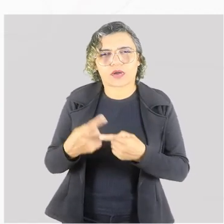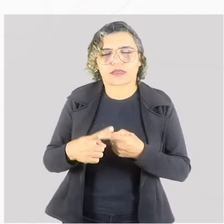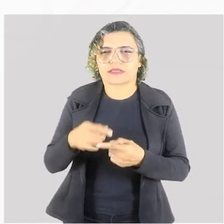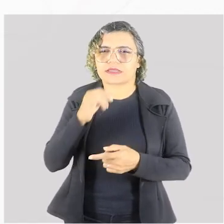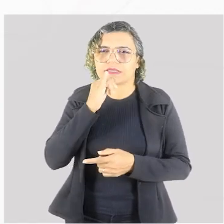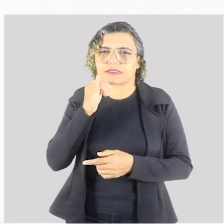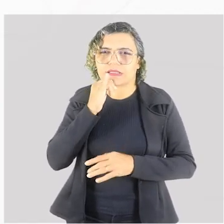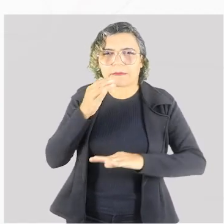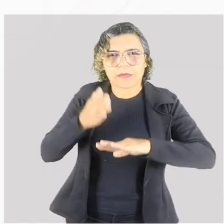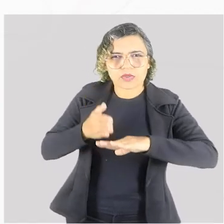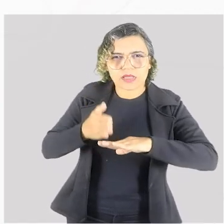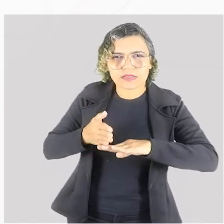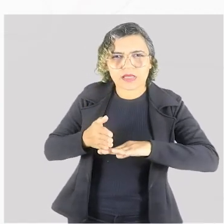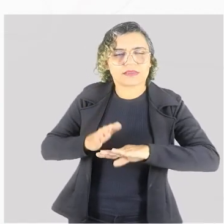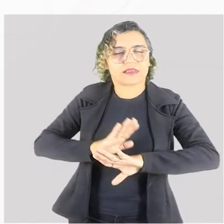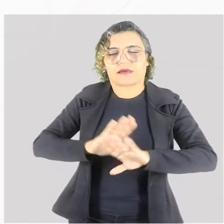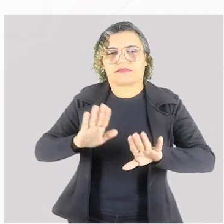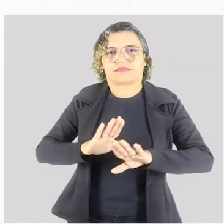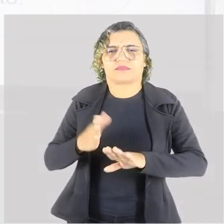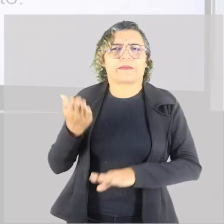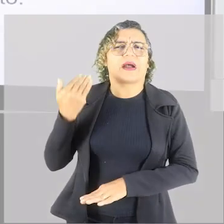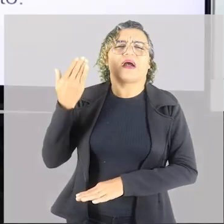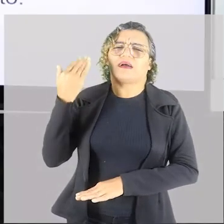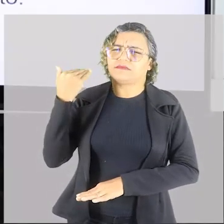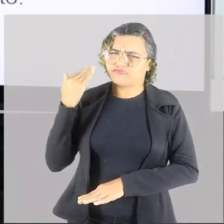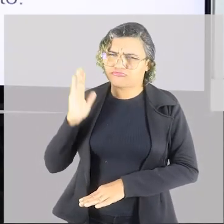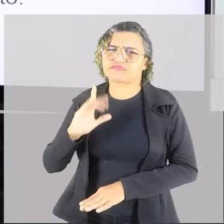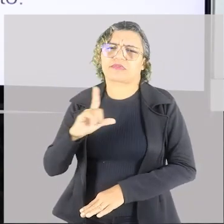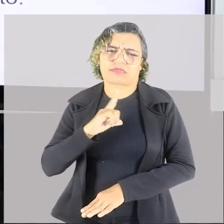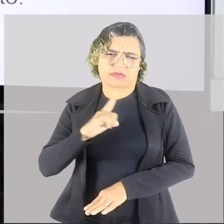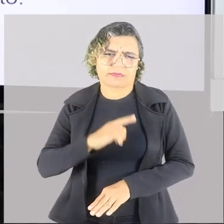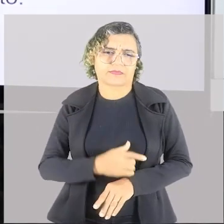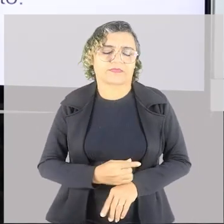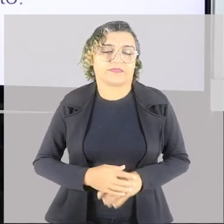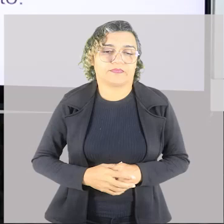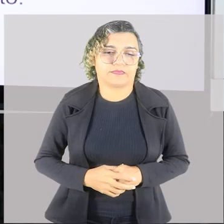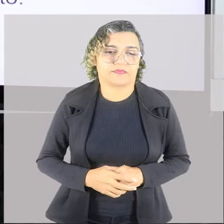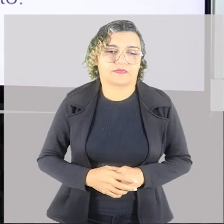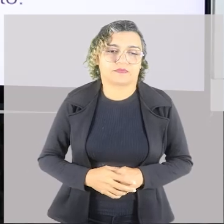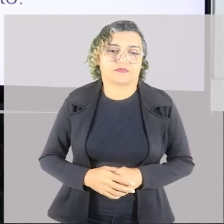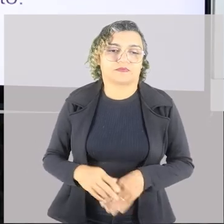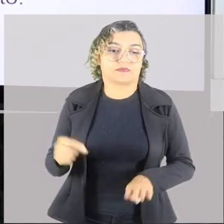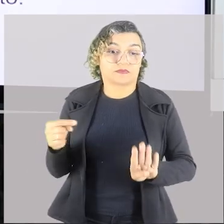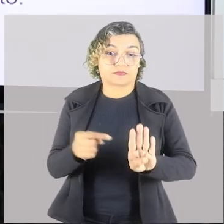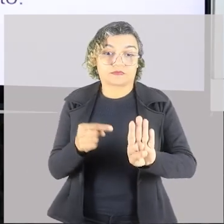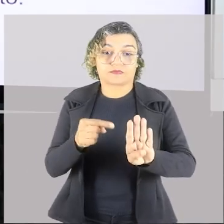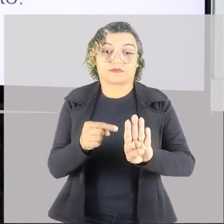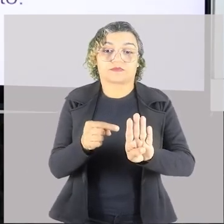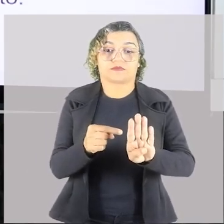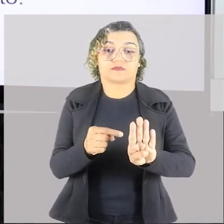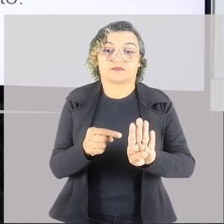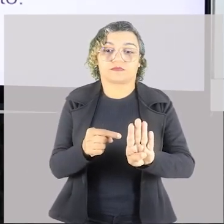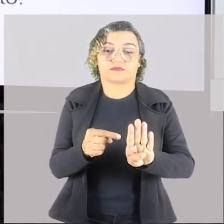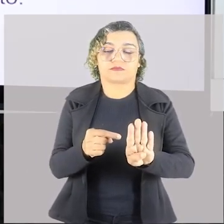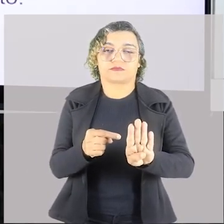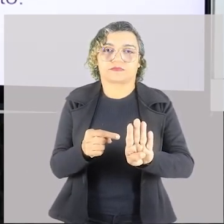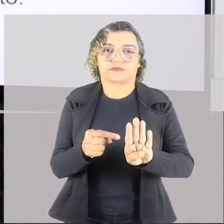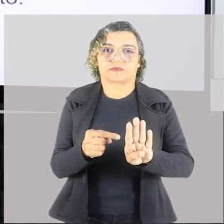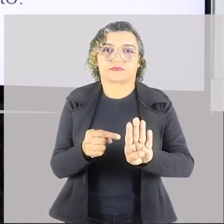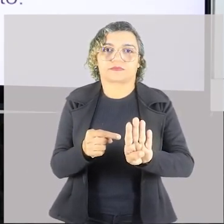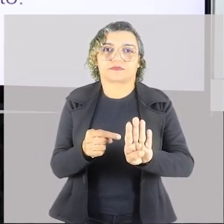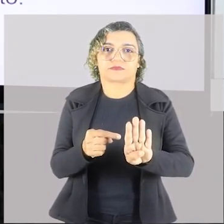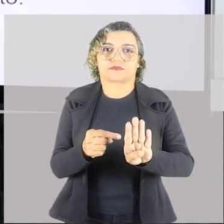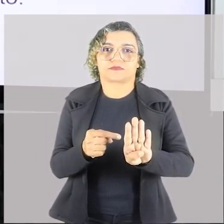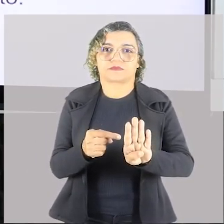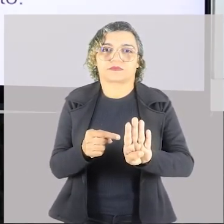há muito tempo. Em outros momentos da história também acontecia. Constatação de agressividade no estado de